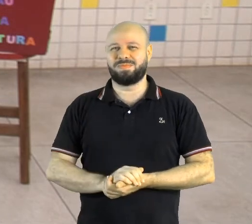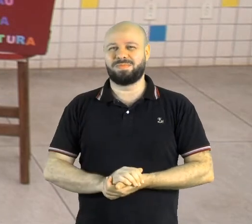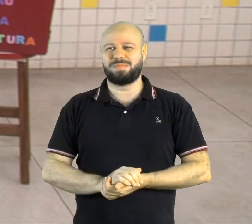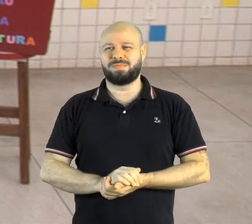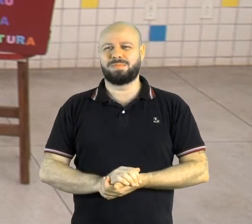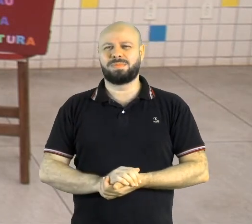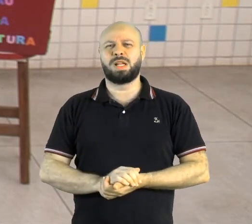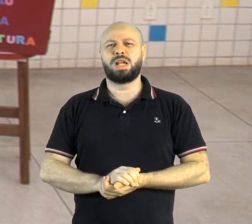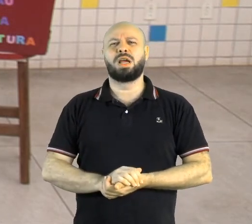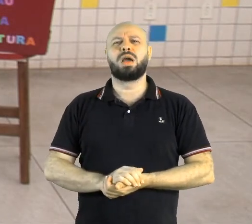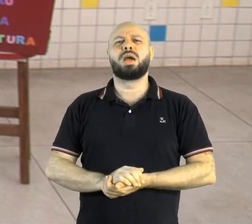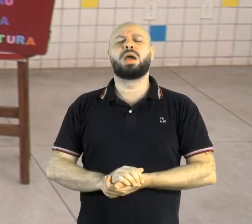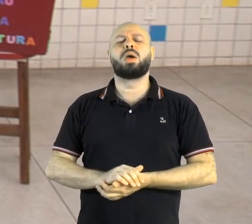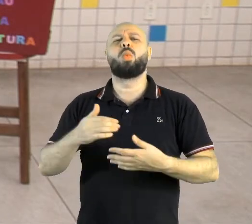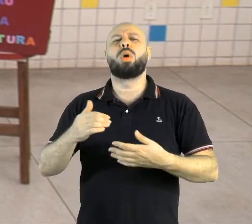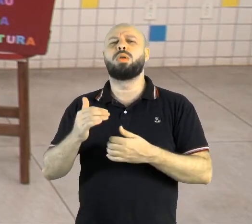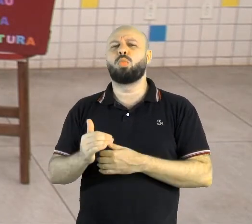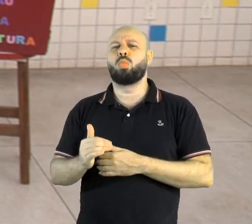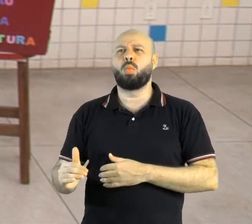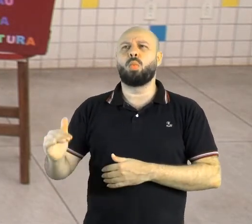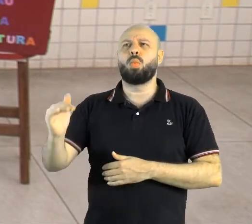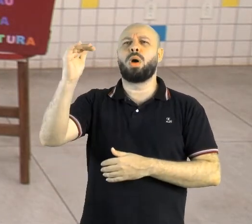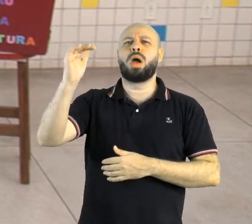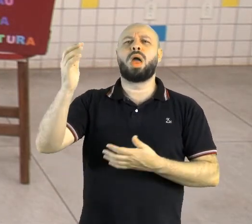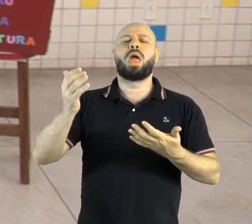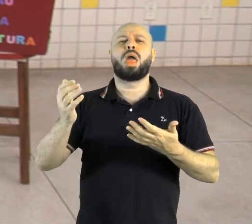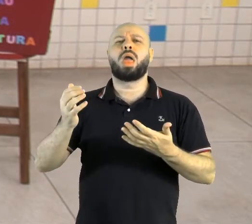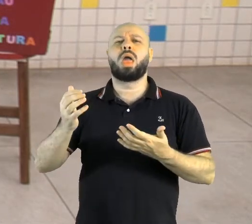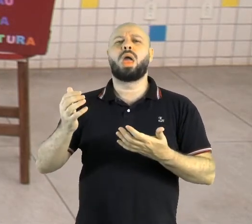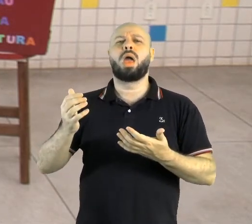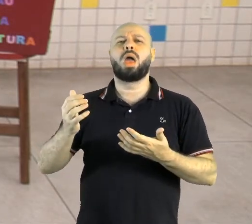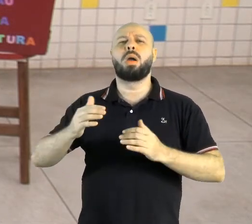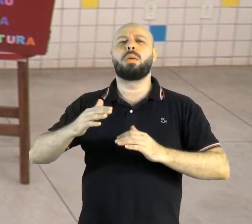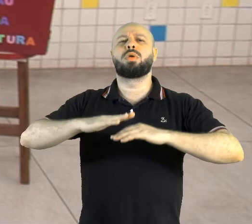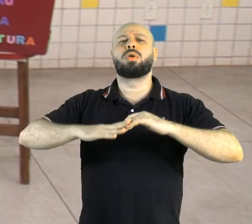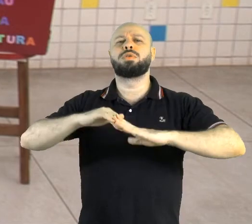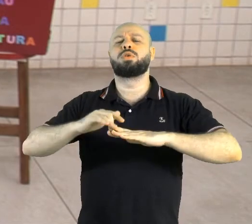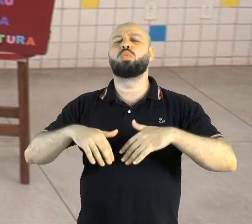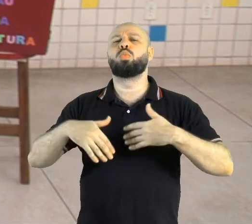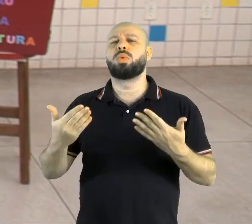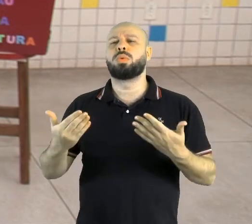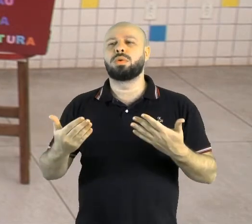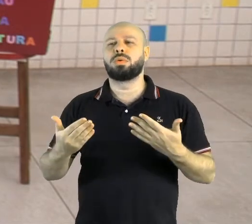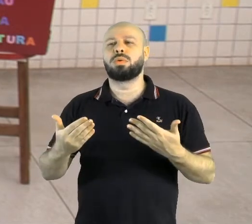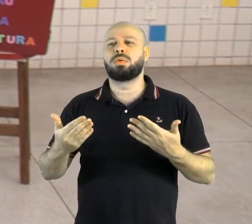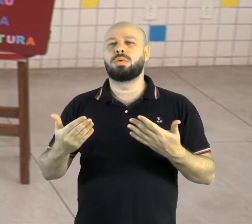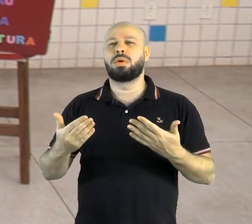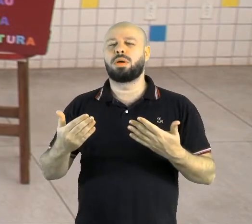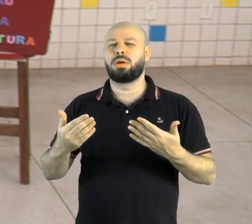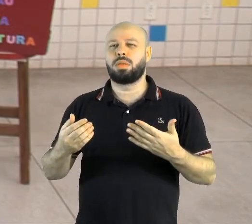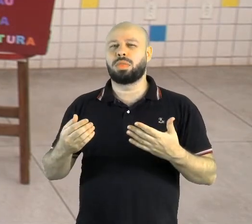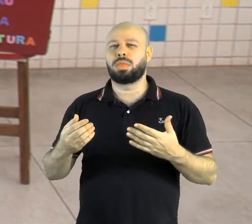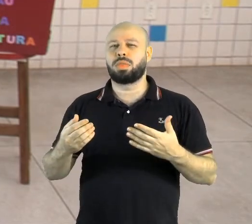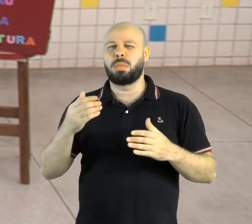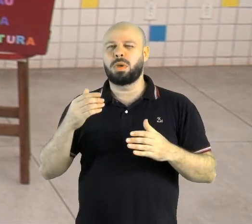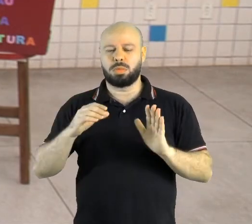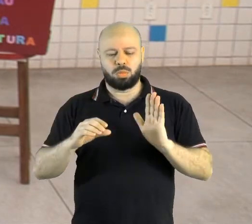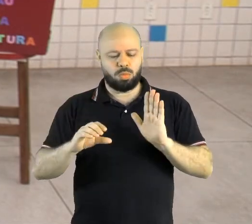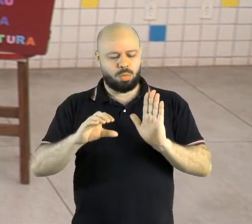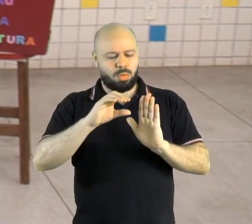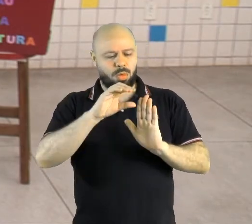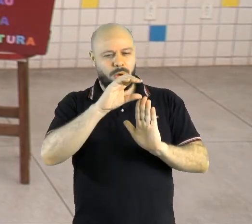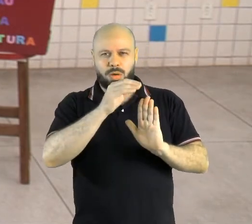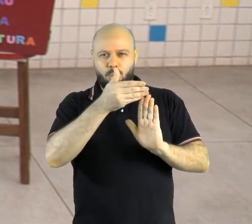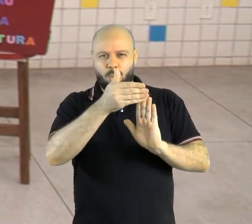Quando ele crescer, ele queria exercer qual a profissão? O que ele queria ser? Está logo lá no meio do texto, onde ele